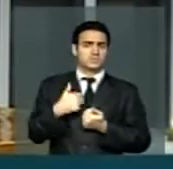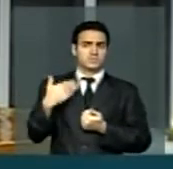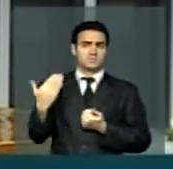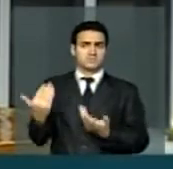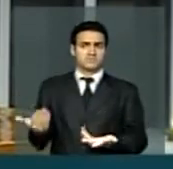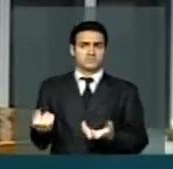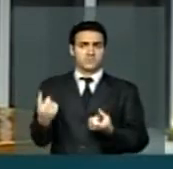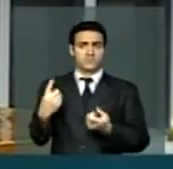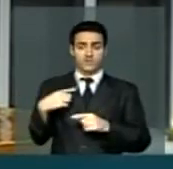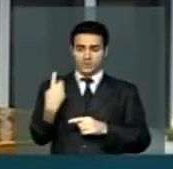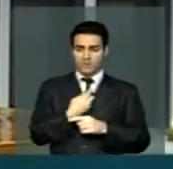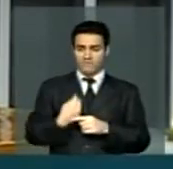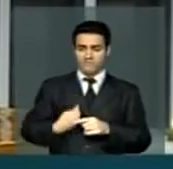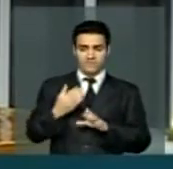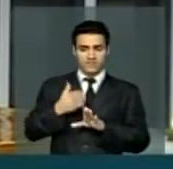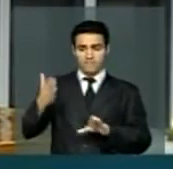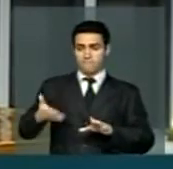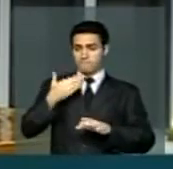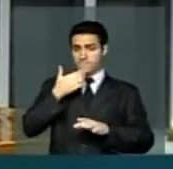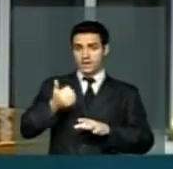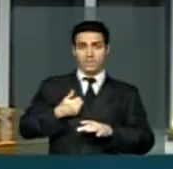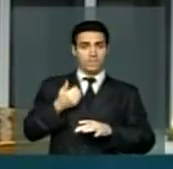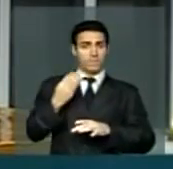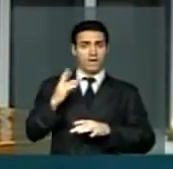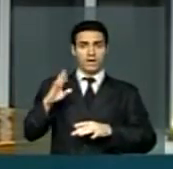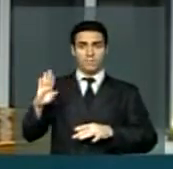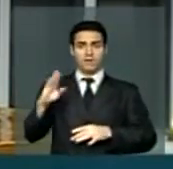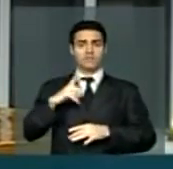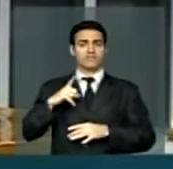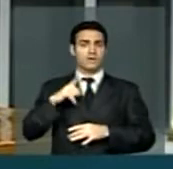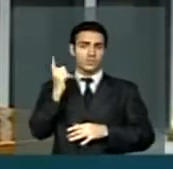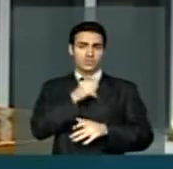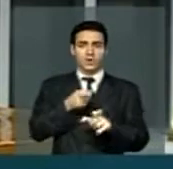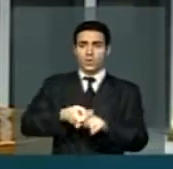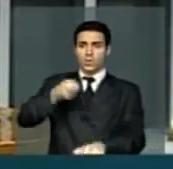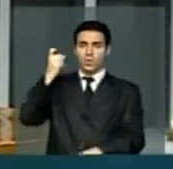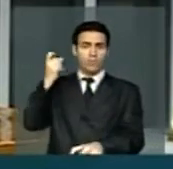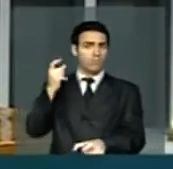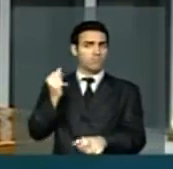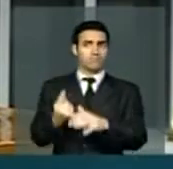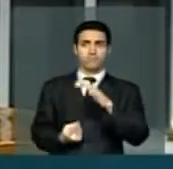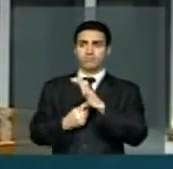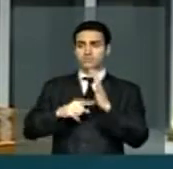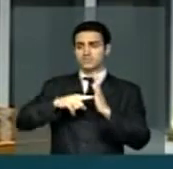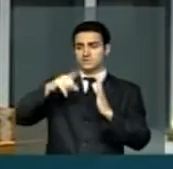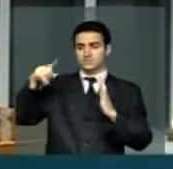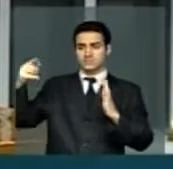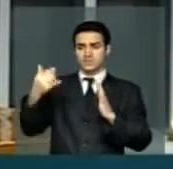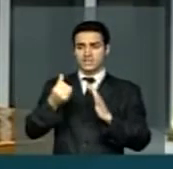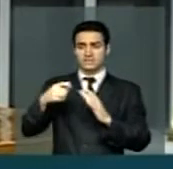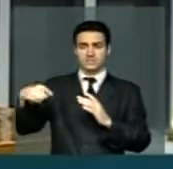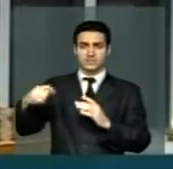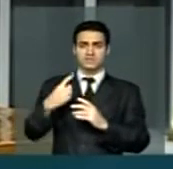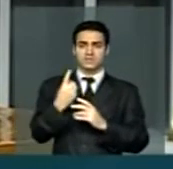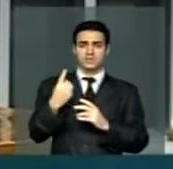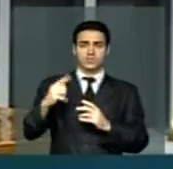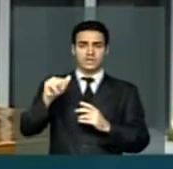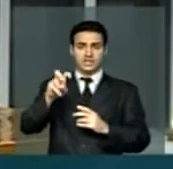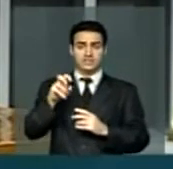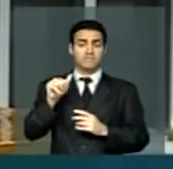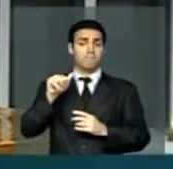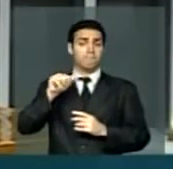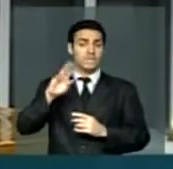estávamos vivendo um dos melhores períodos do Banco de Brasília, com um lucro recorde, um lucro semestral de 115 milhões,